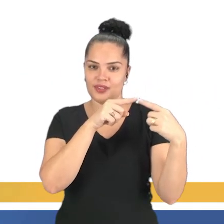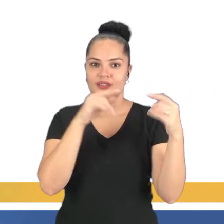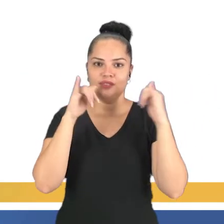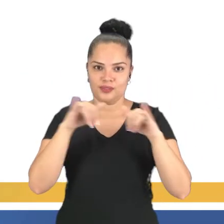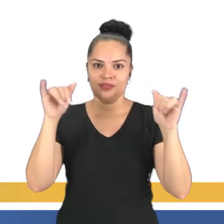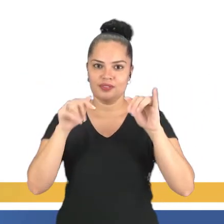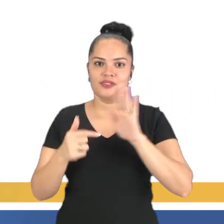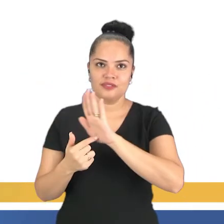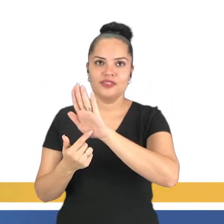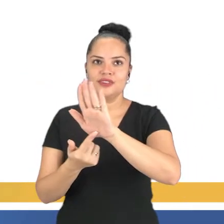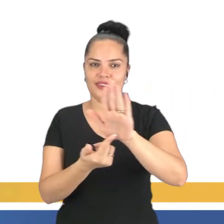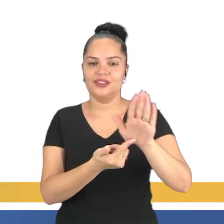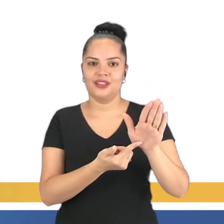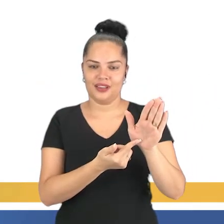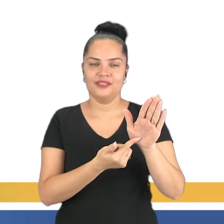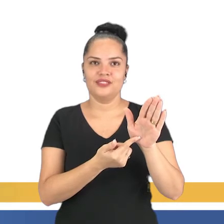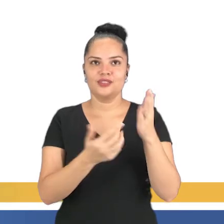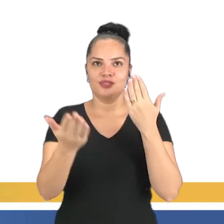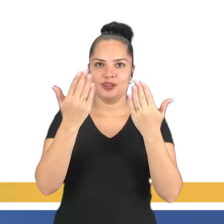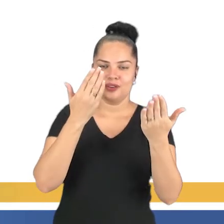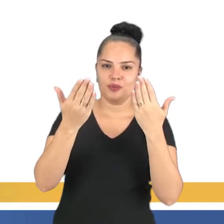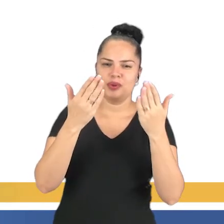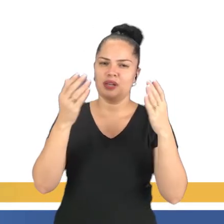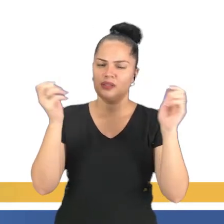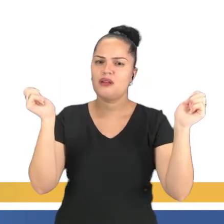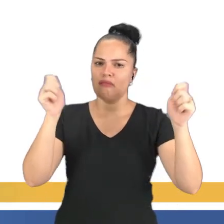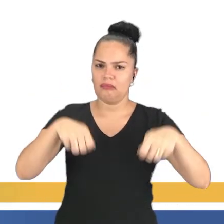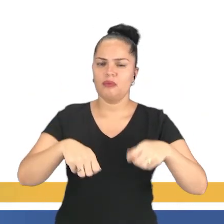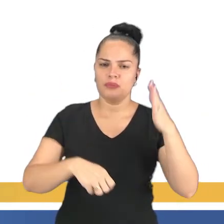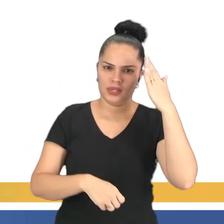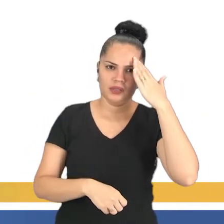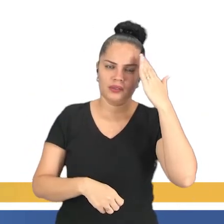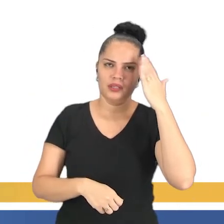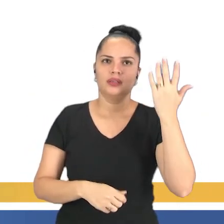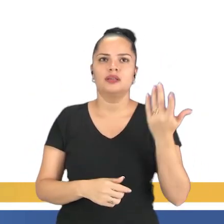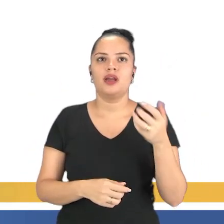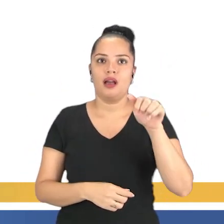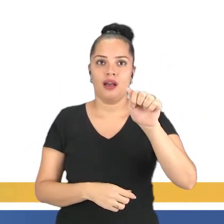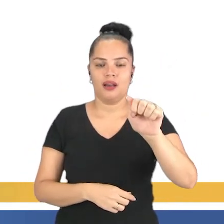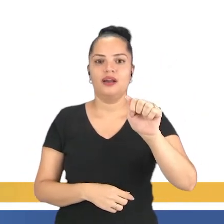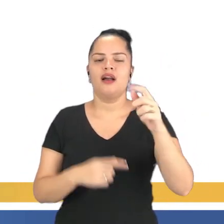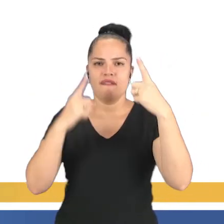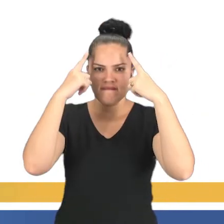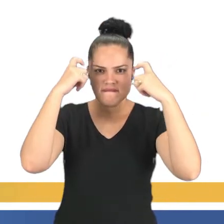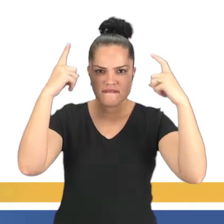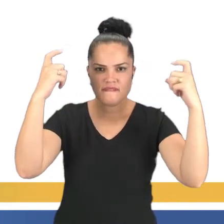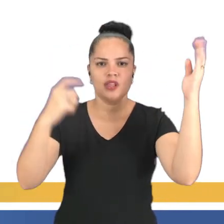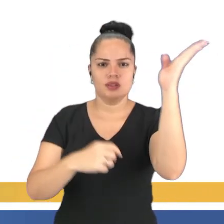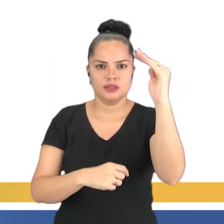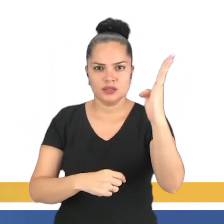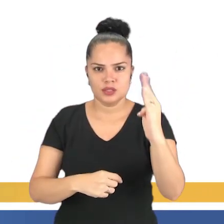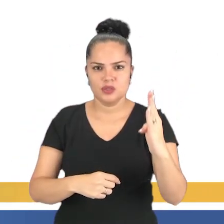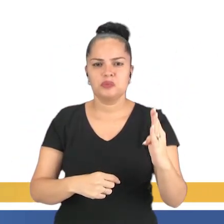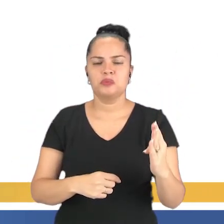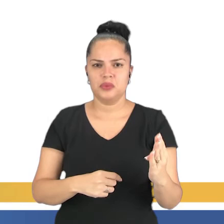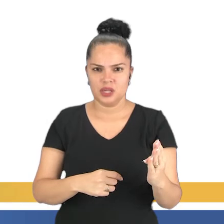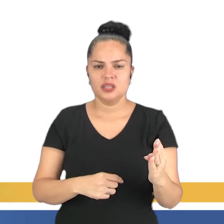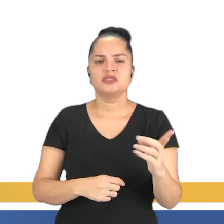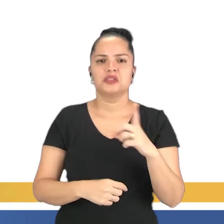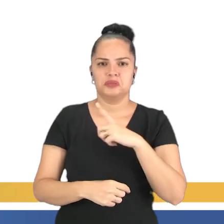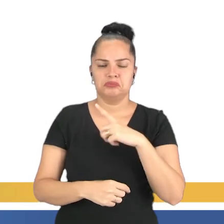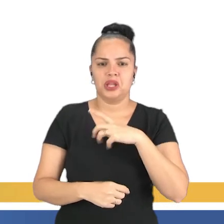acordo com os dados do infográfico em análise, é possível compreender que, letra A violência no Brasil é um